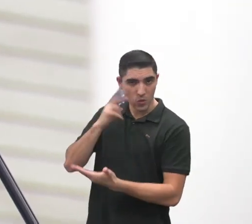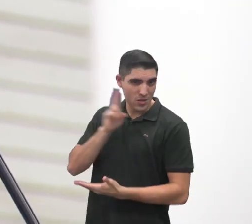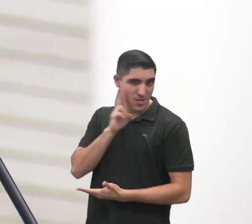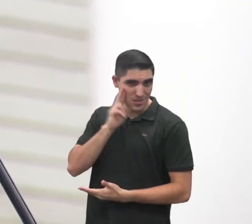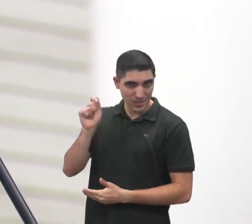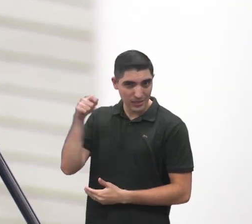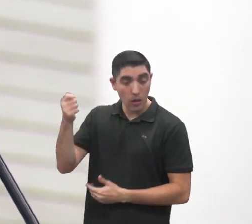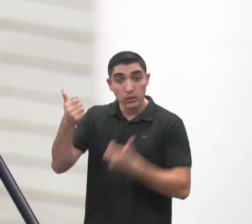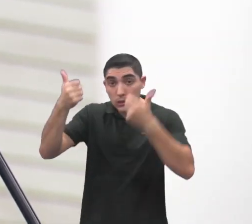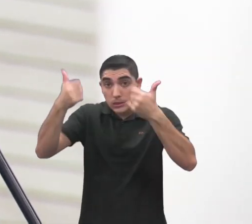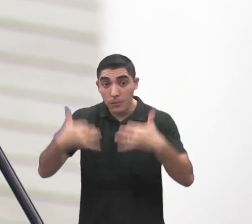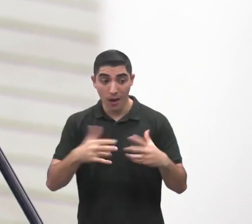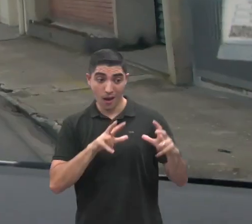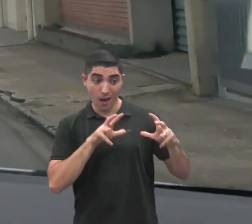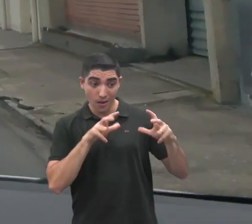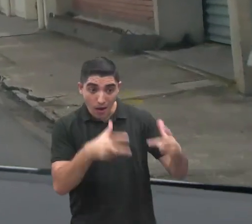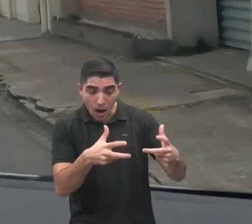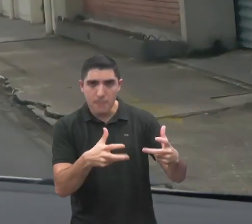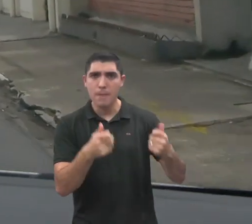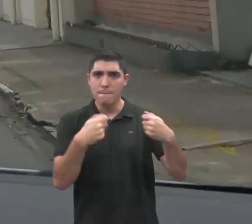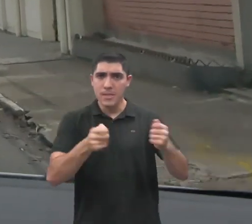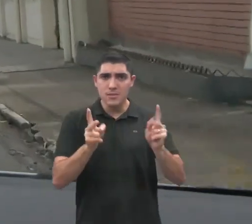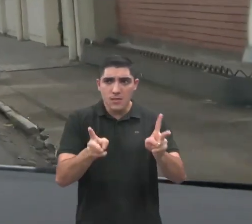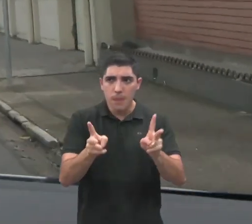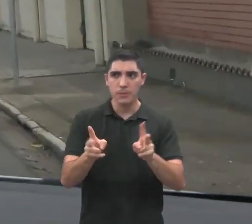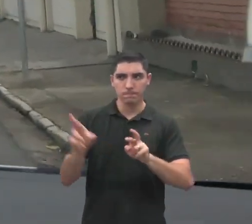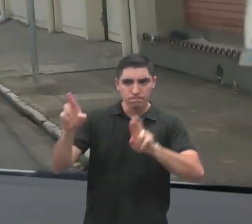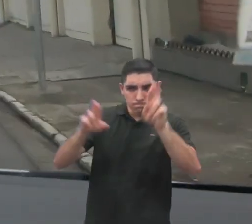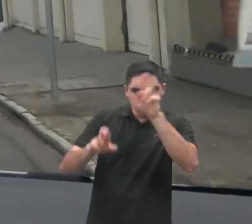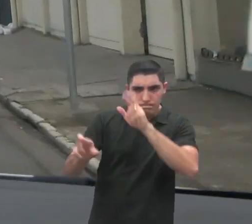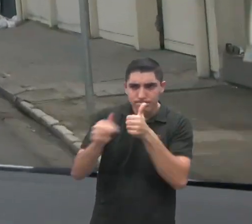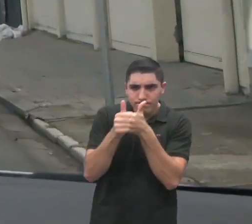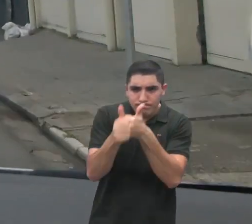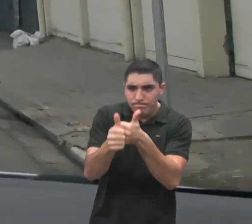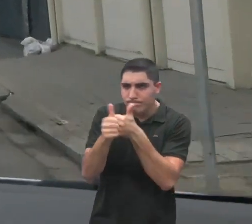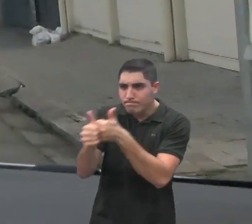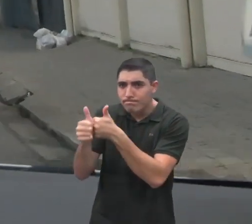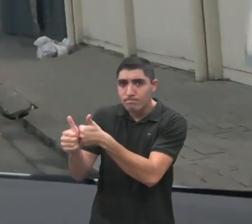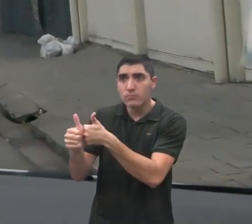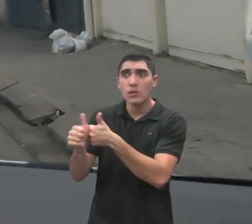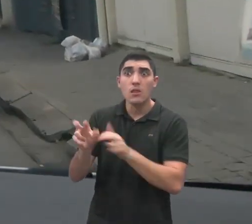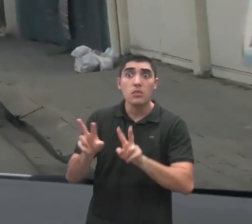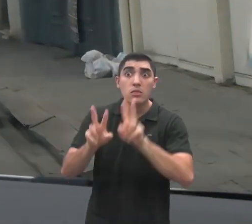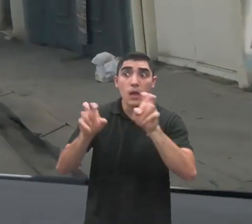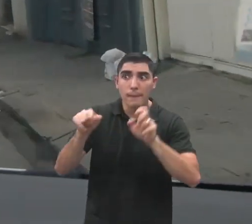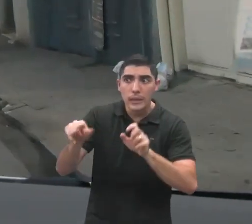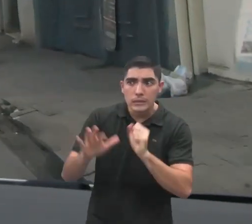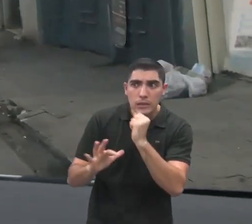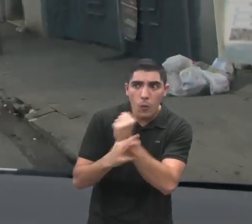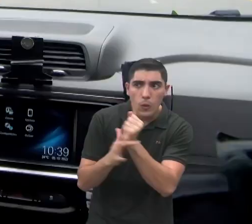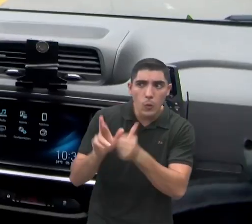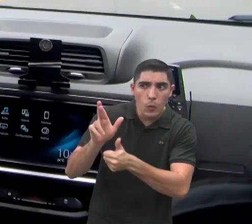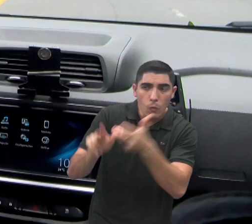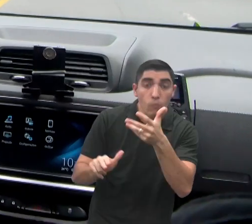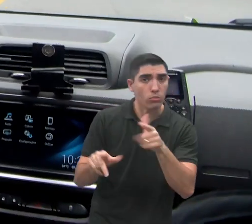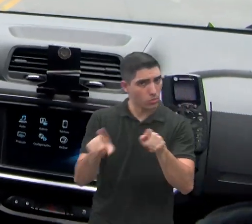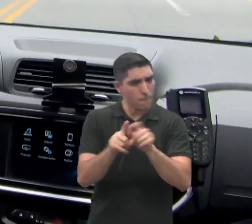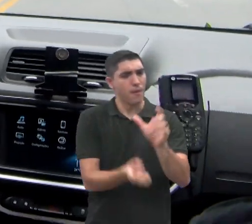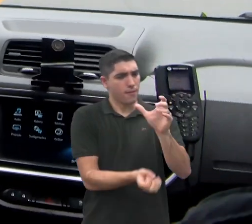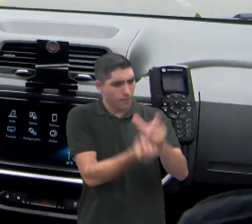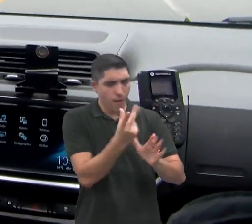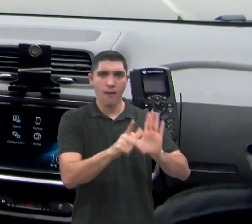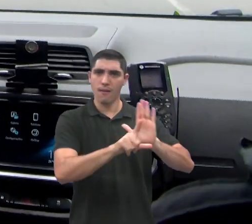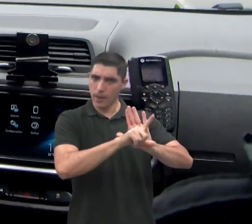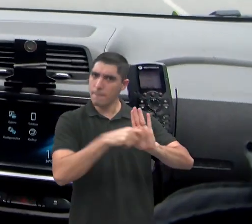Santiago destaca que o Legislativo deve fiscalizar e acompanhar as ações pautadas na segurança, além de